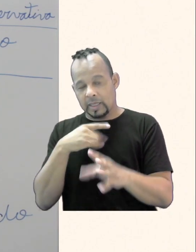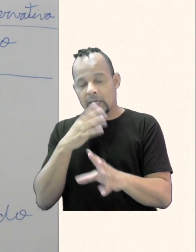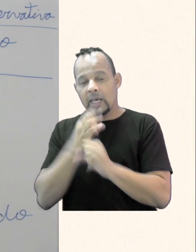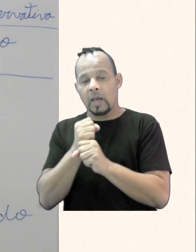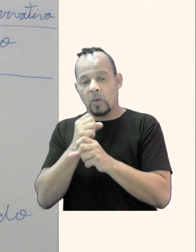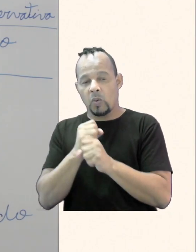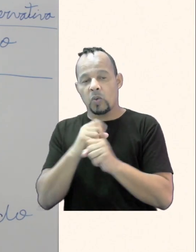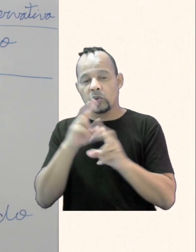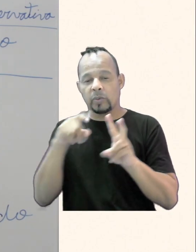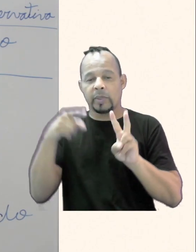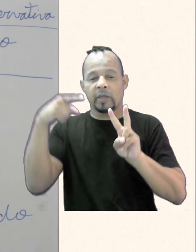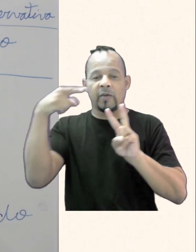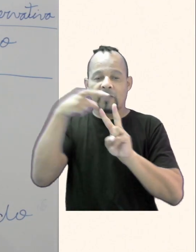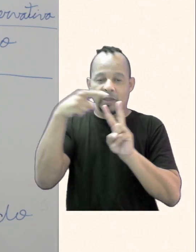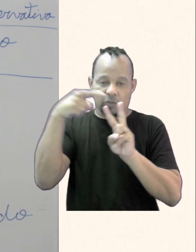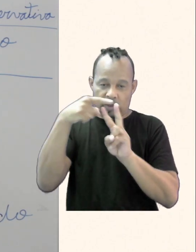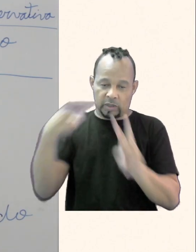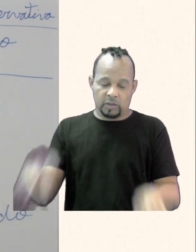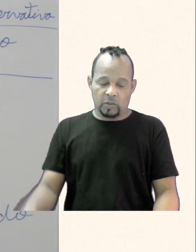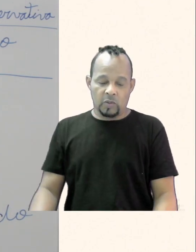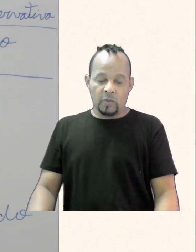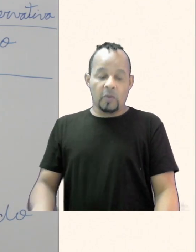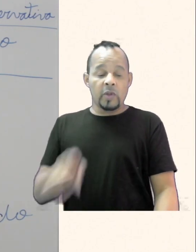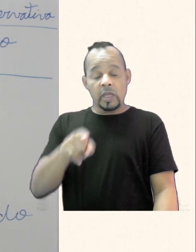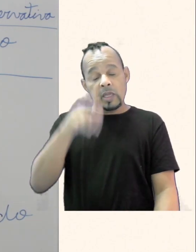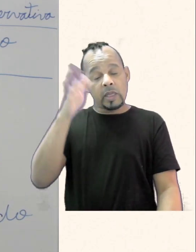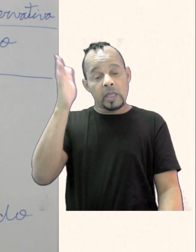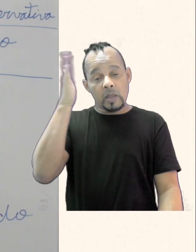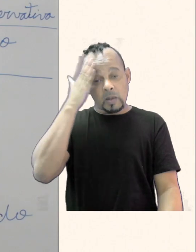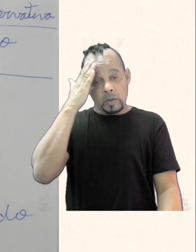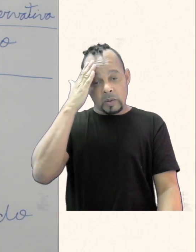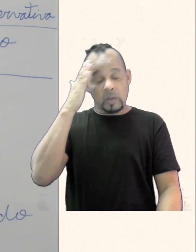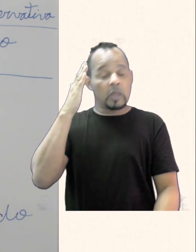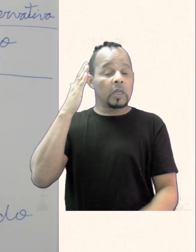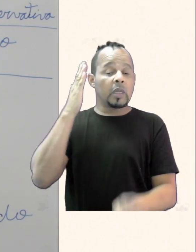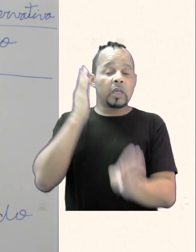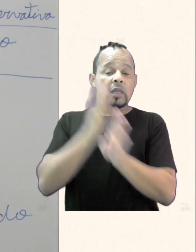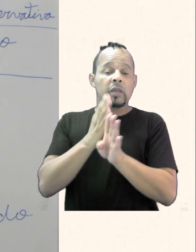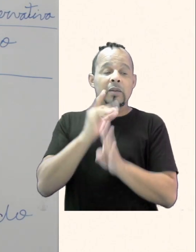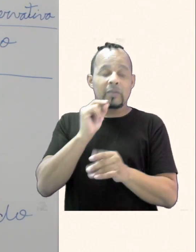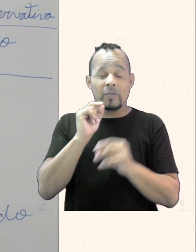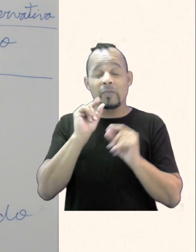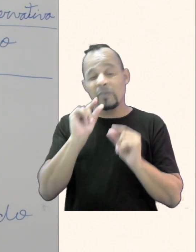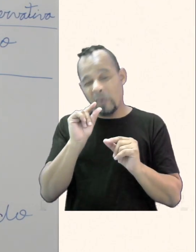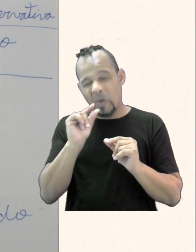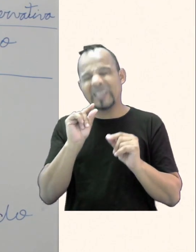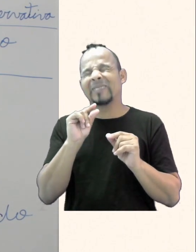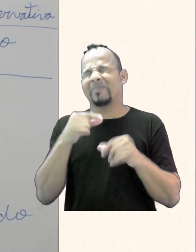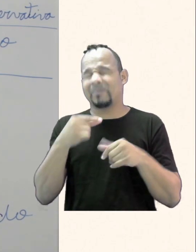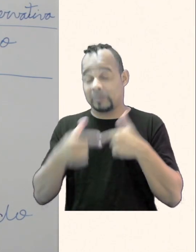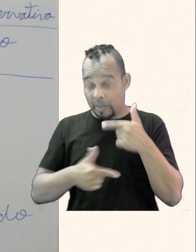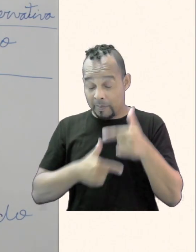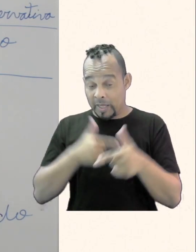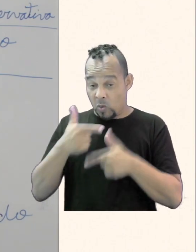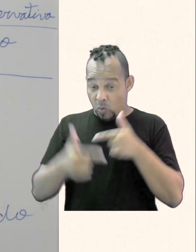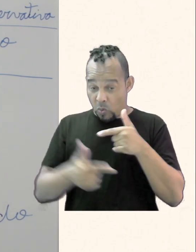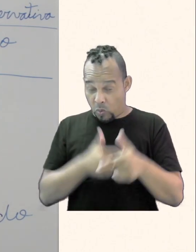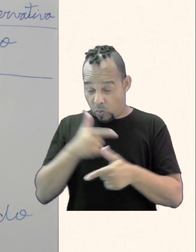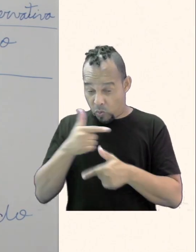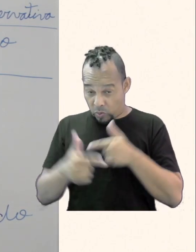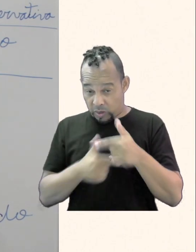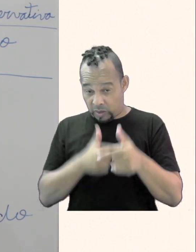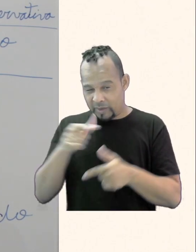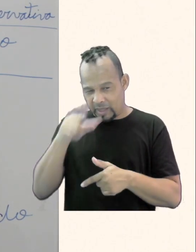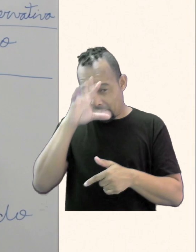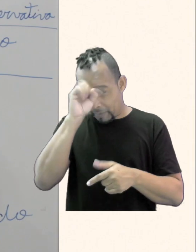vetorial, você vai descobrir que é um pouquinho engendrado, um pouquinho trabalhoso talvez, na hora que você for